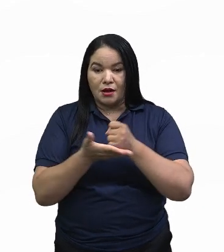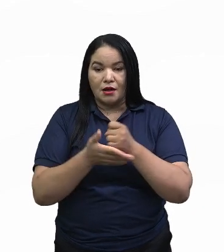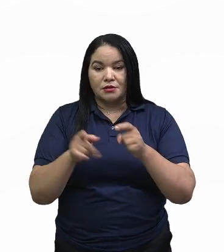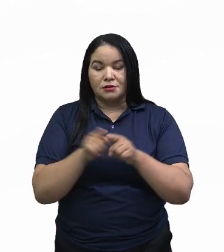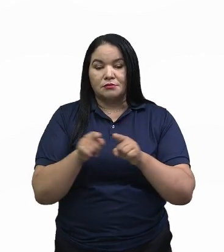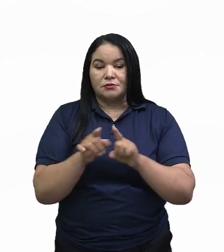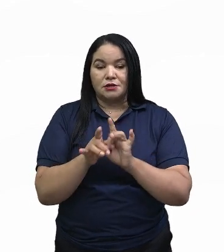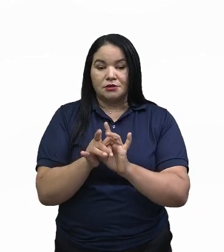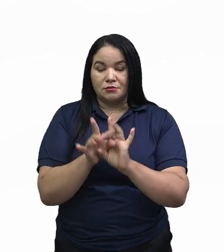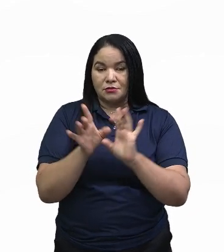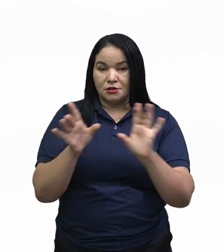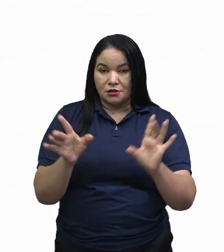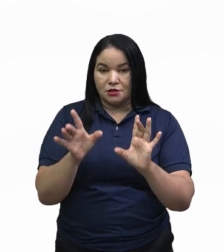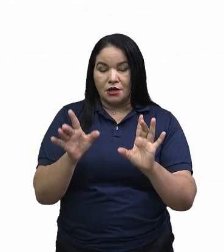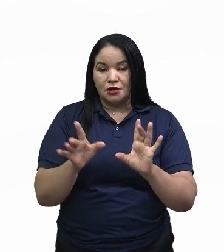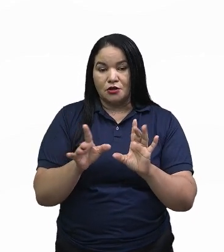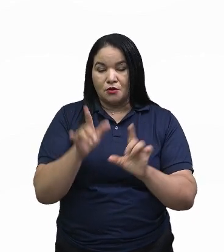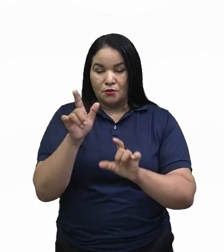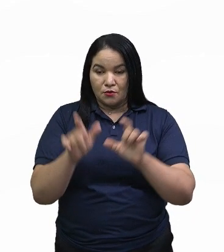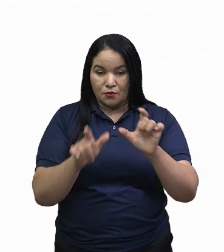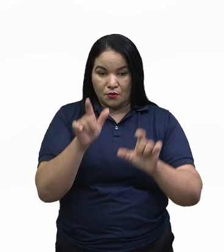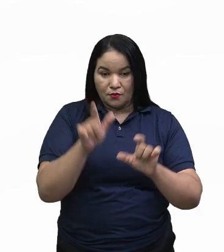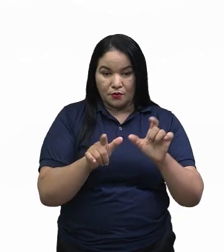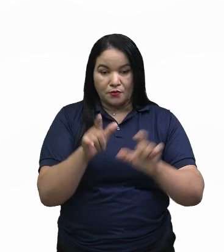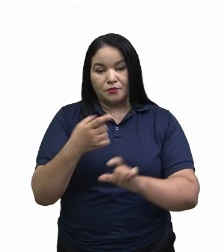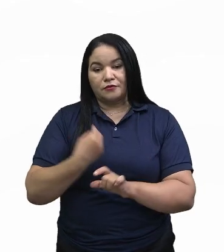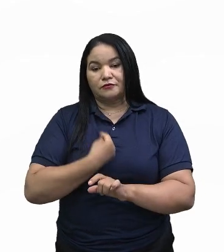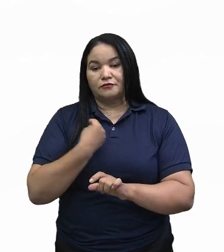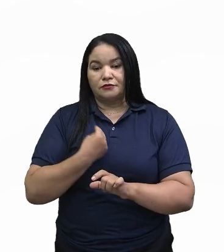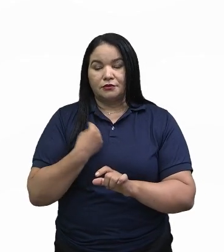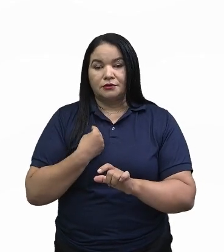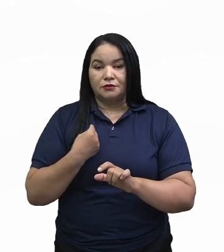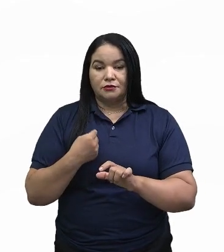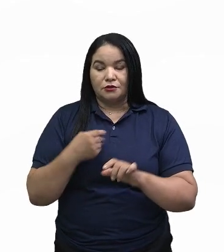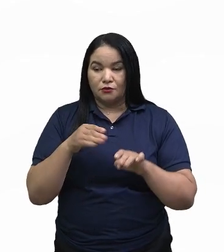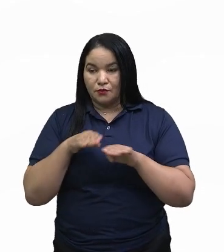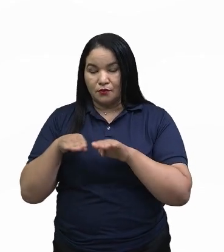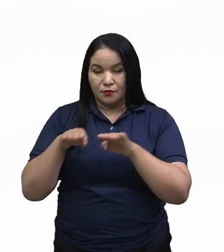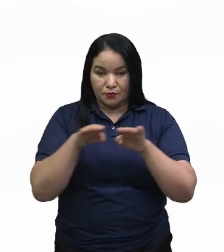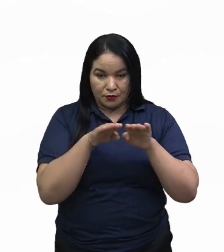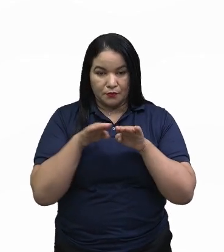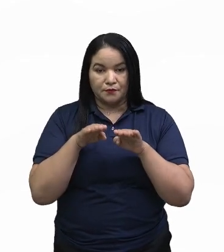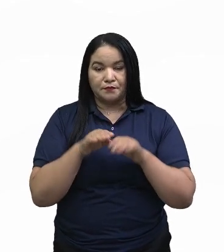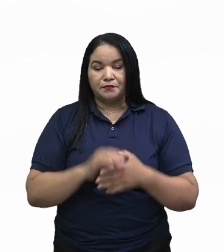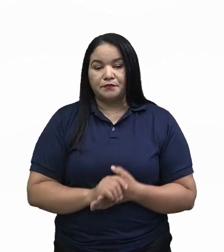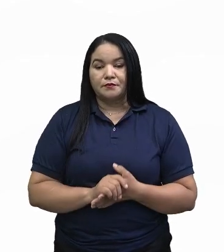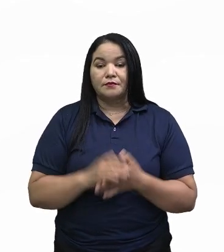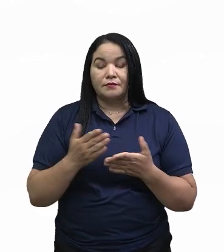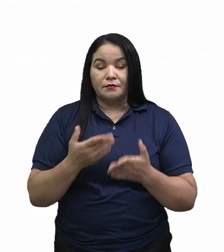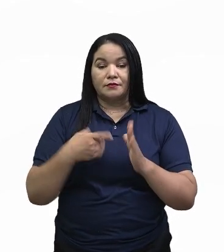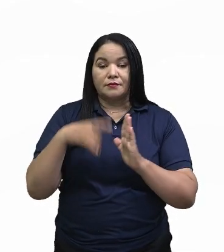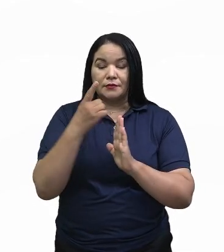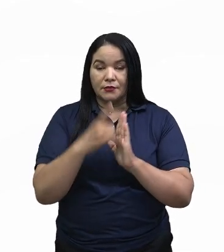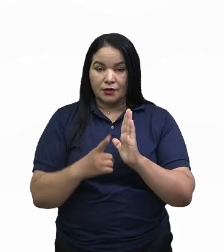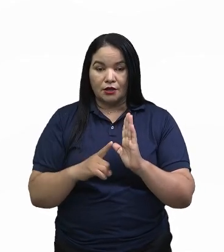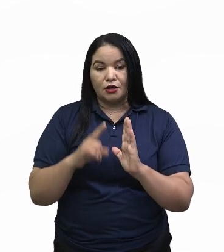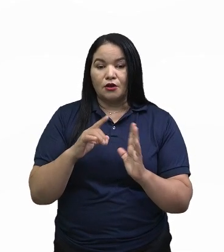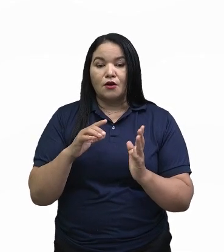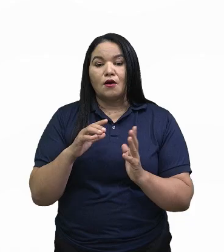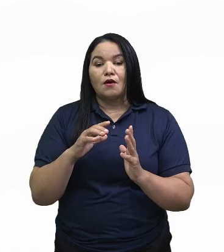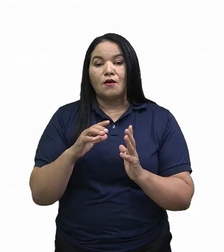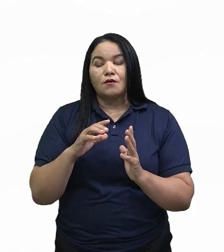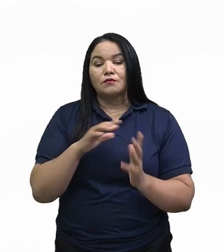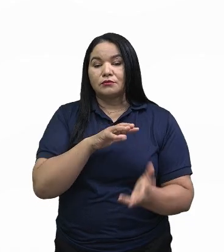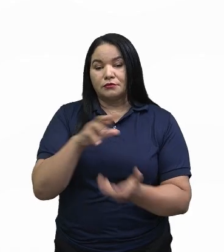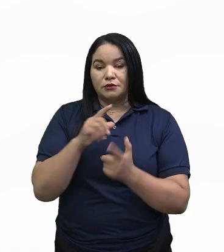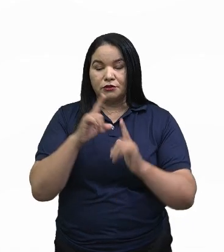liberdades de todos os seres humanos sem distinção. Então, A Declaração Universal dos Direitos Humanos, que